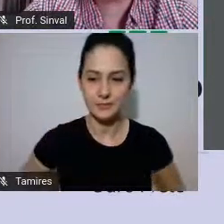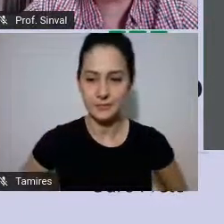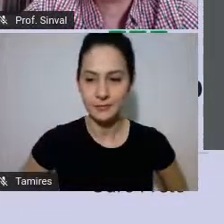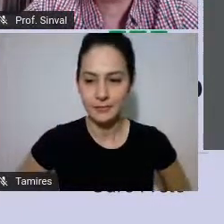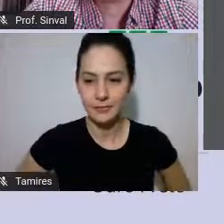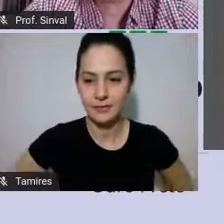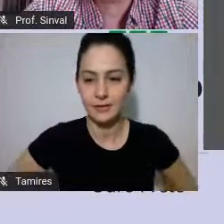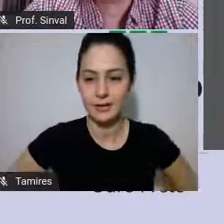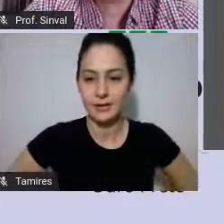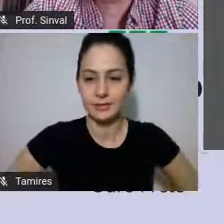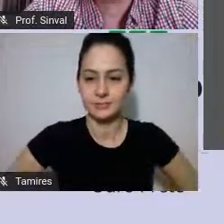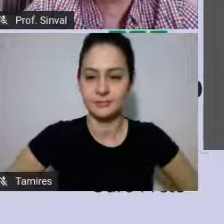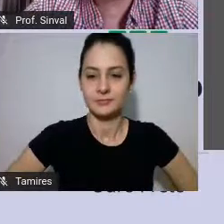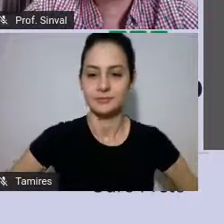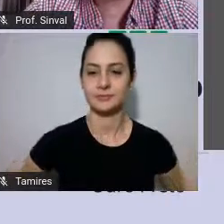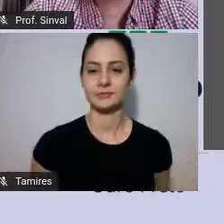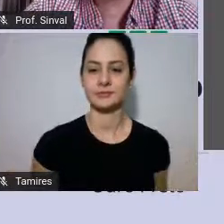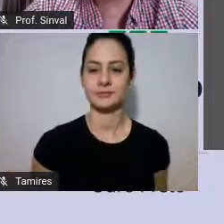Que aí eu já chego.